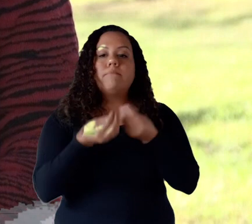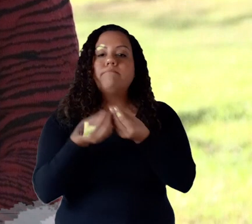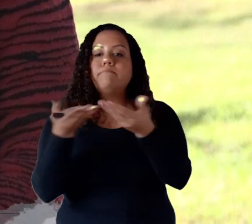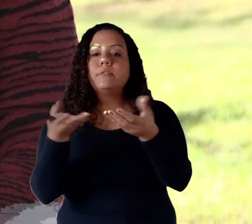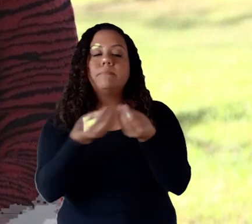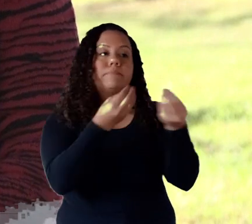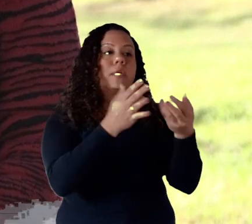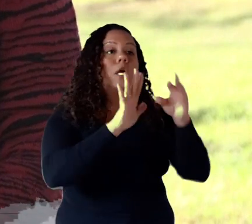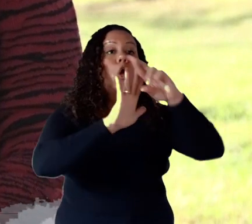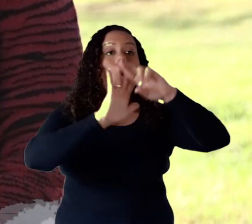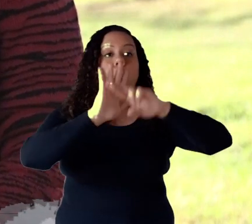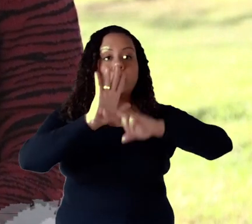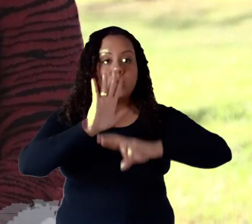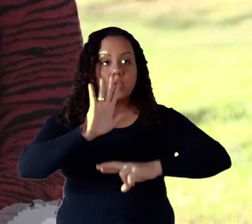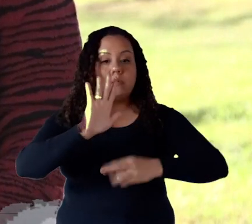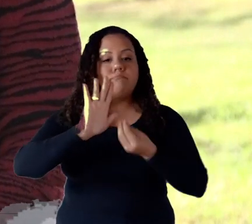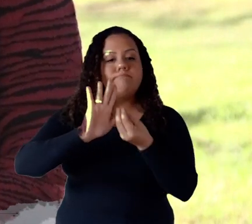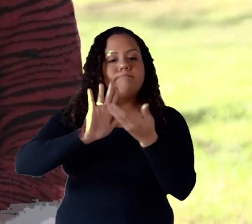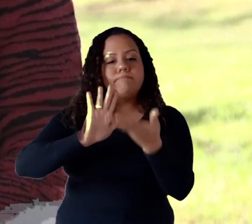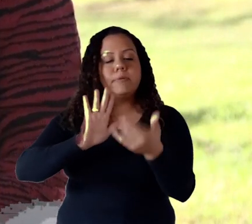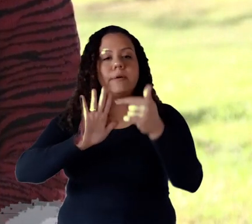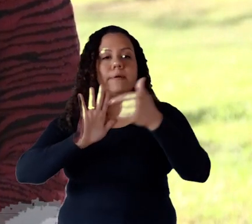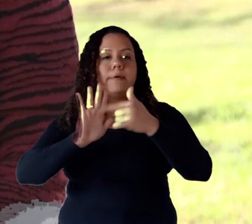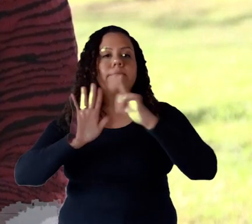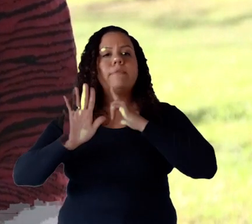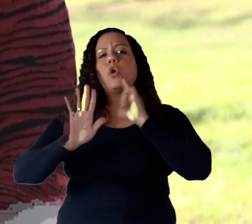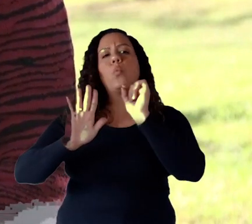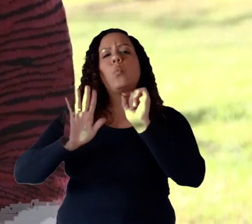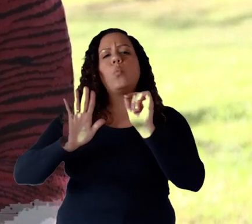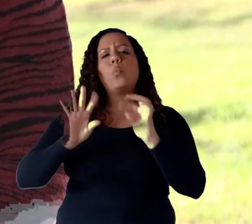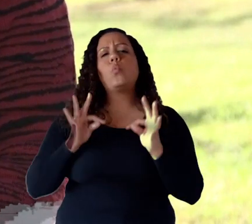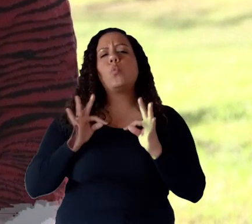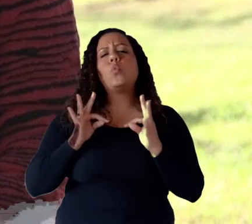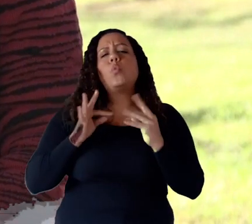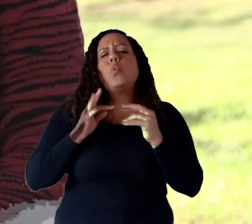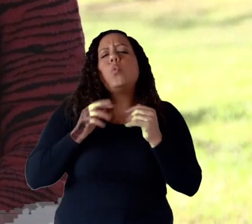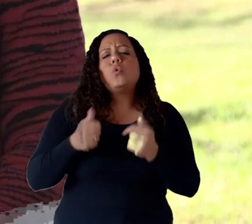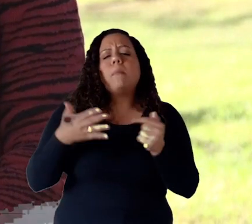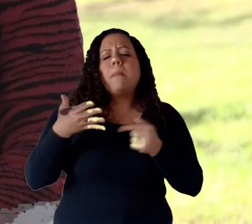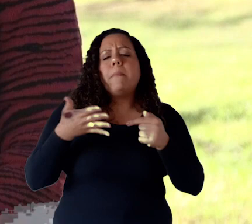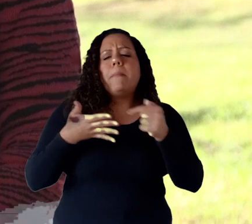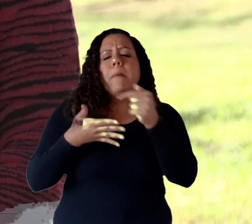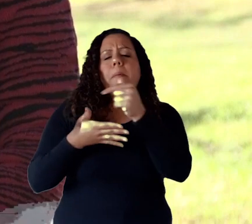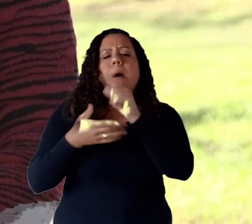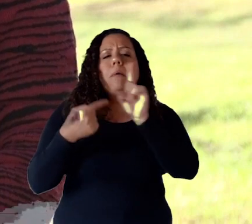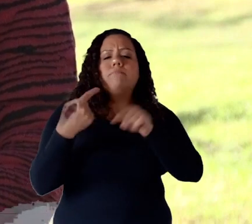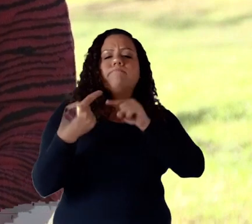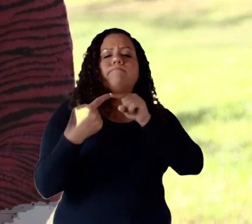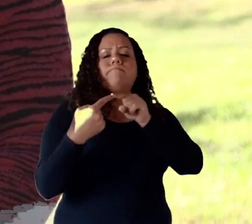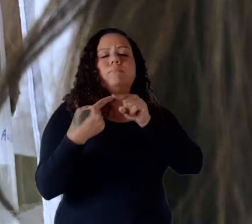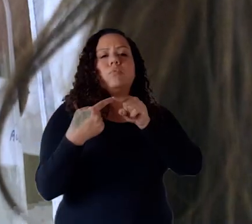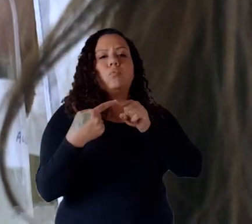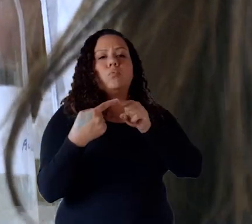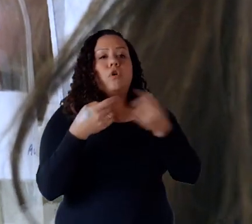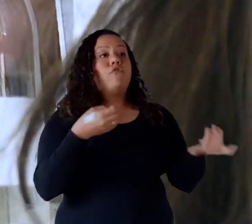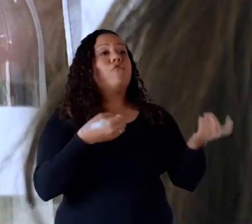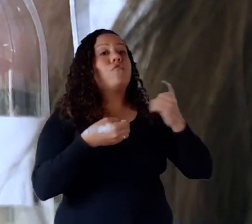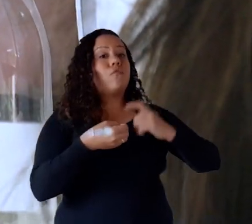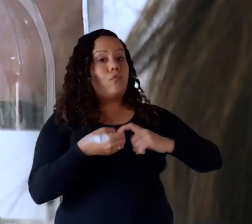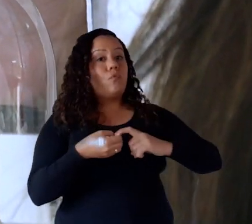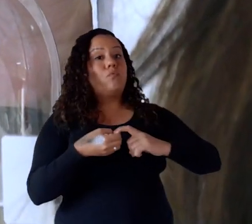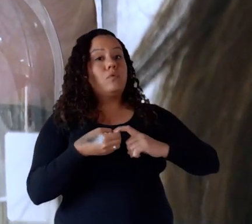as unidades acadêmicas, foi encaminhado esse roteiro. E lá havia todas